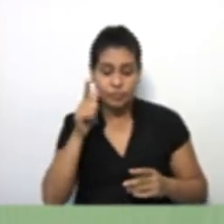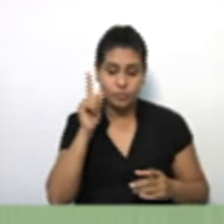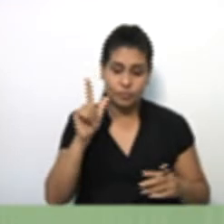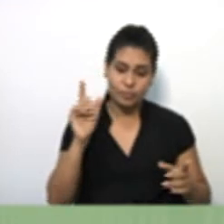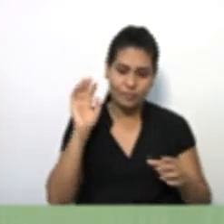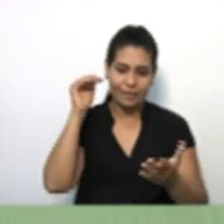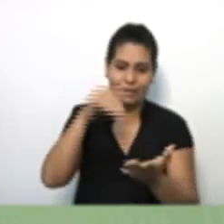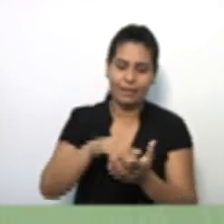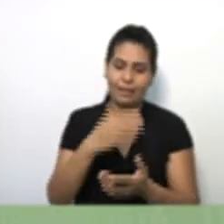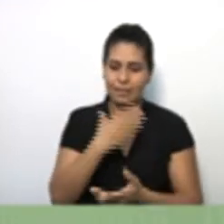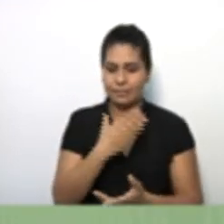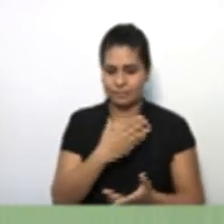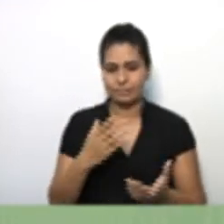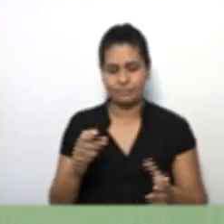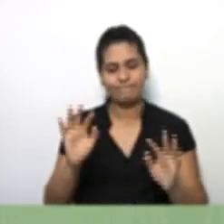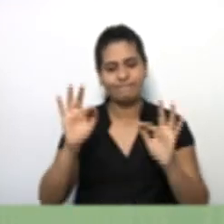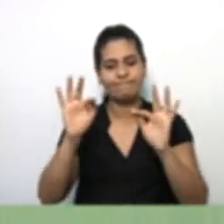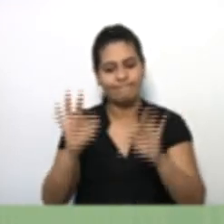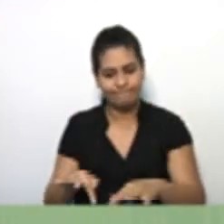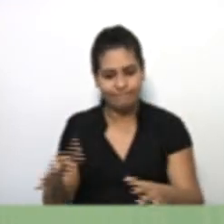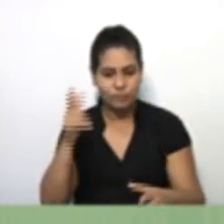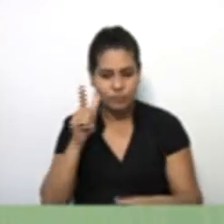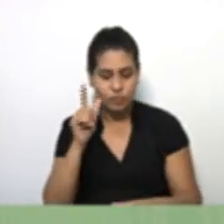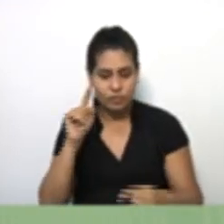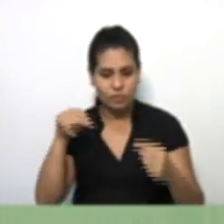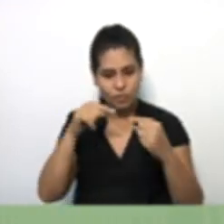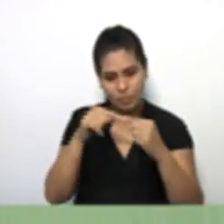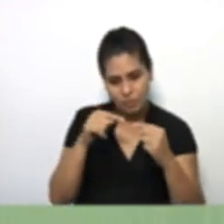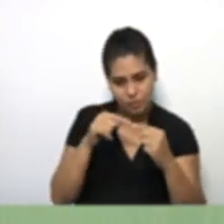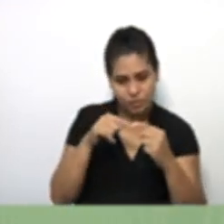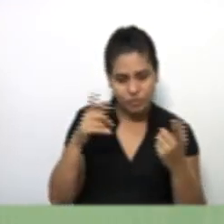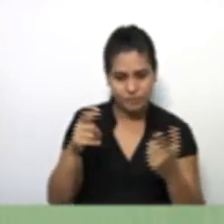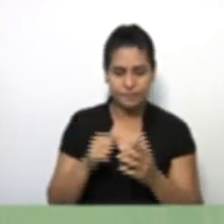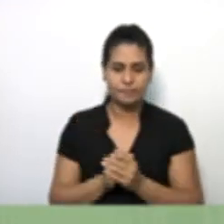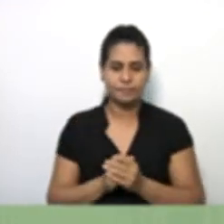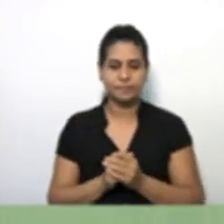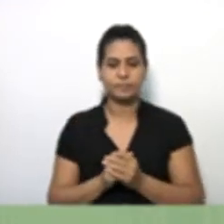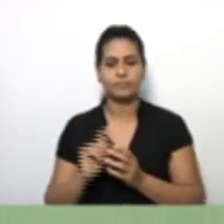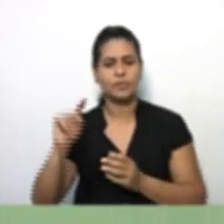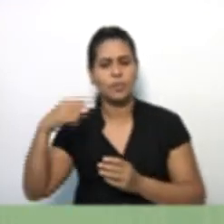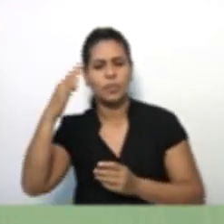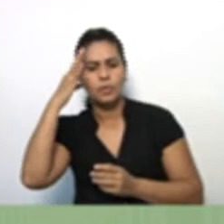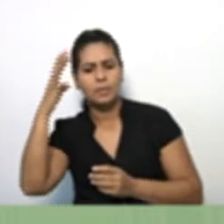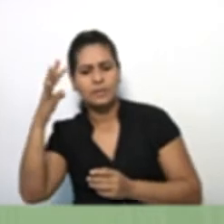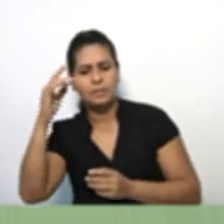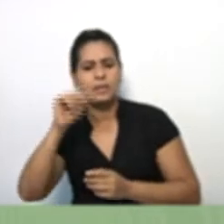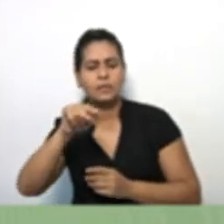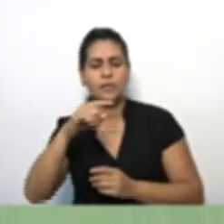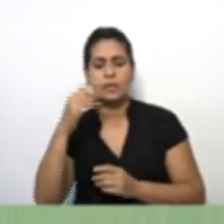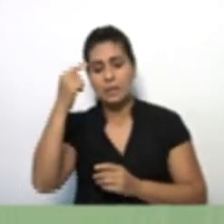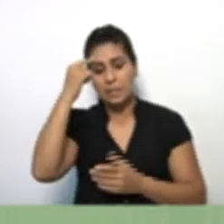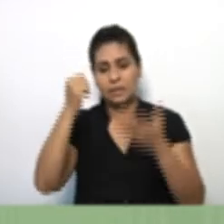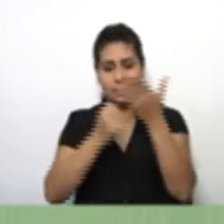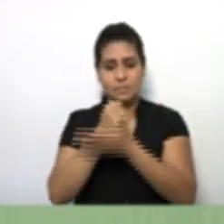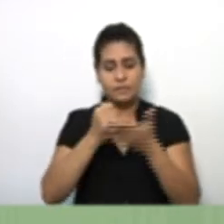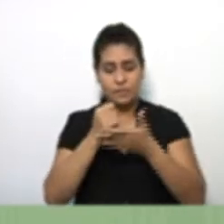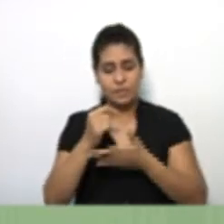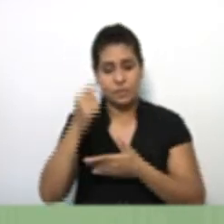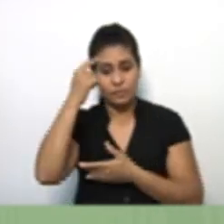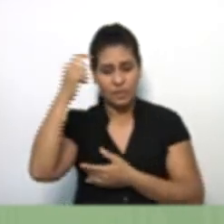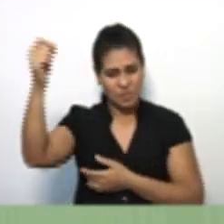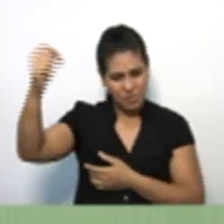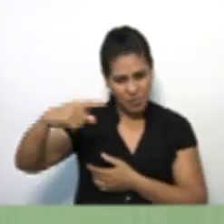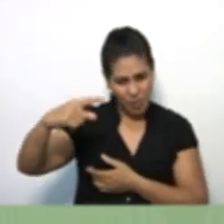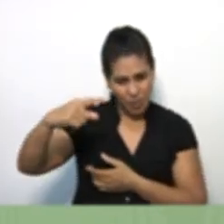consegui realizar uma forma do meu pensamento estratégico na minha administração. Outro qual foi? Pensamento com base na previsão. Lembra lá do